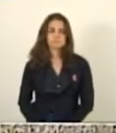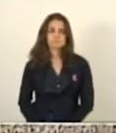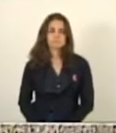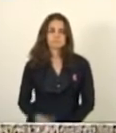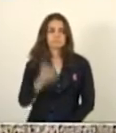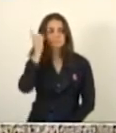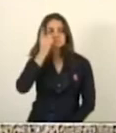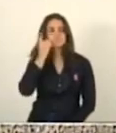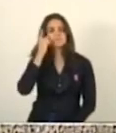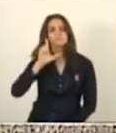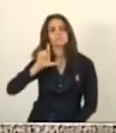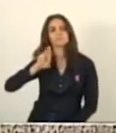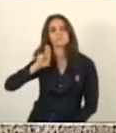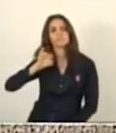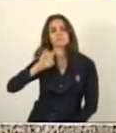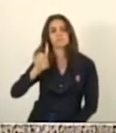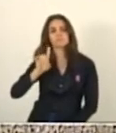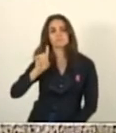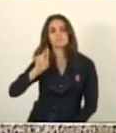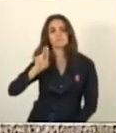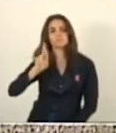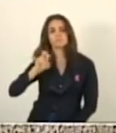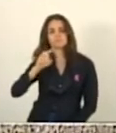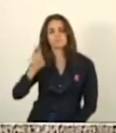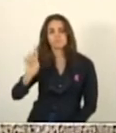Marcelo. Deputado Luiz Durão.